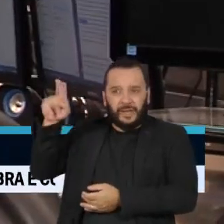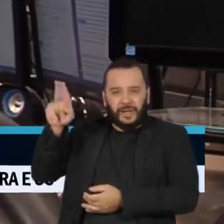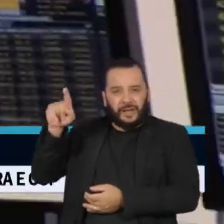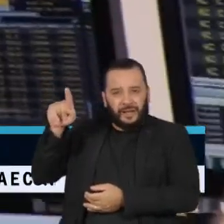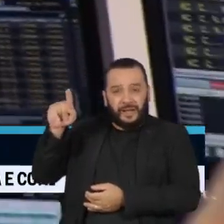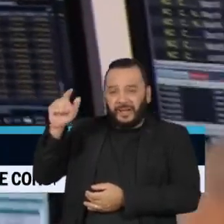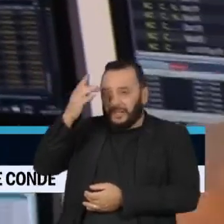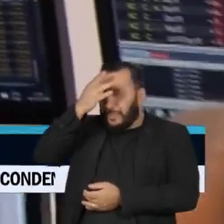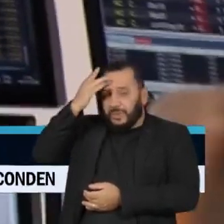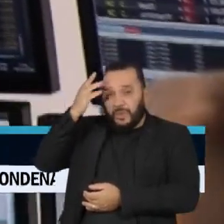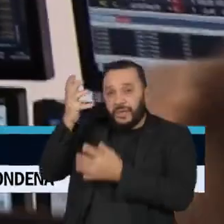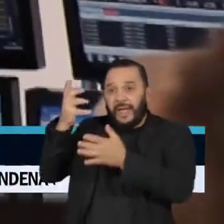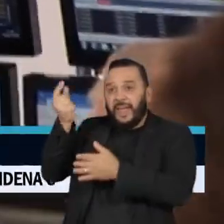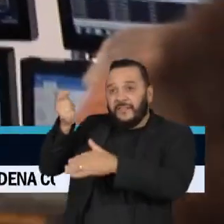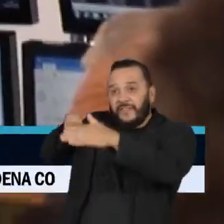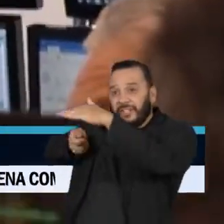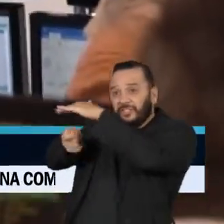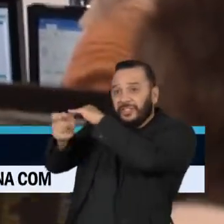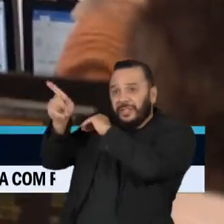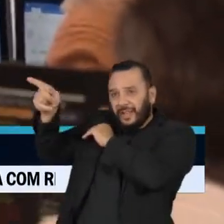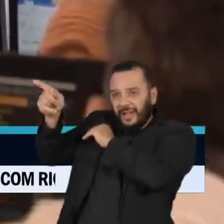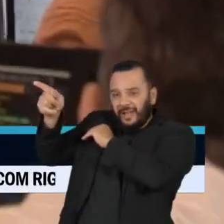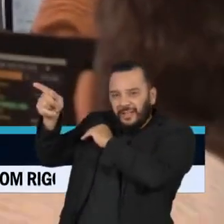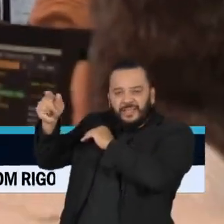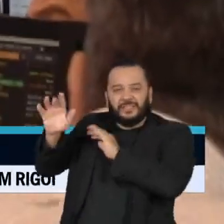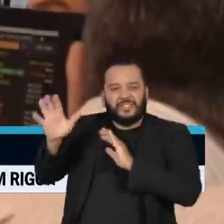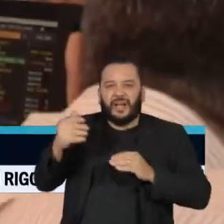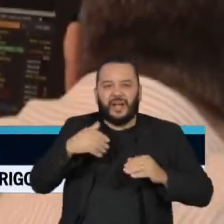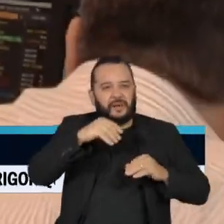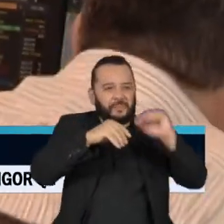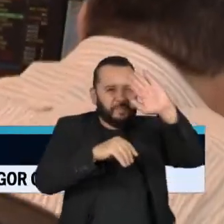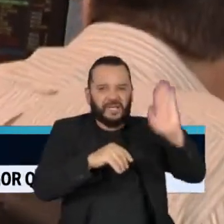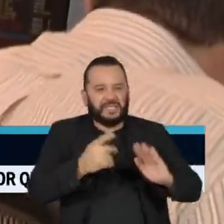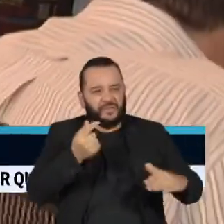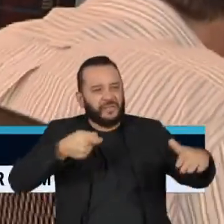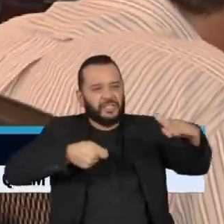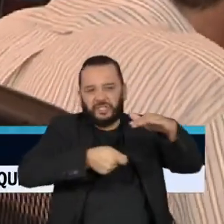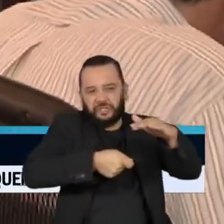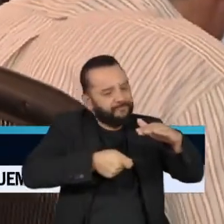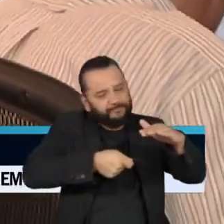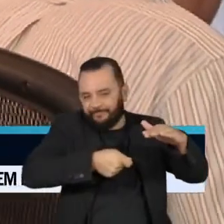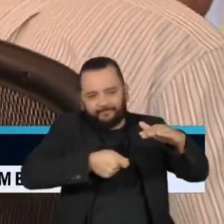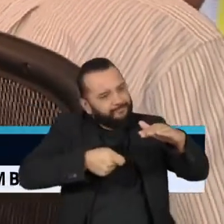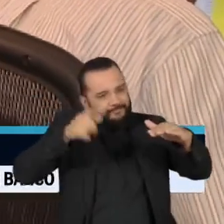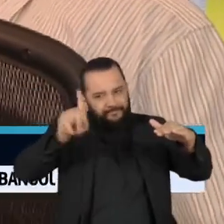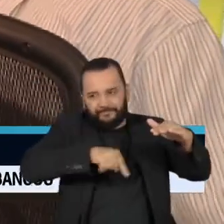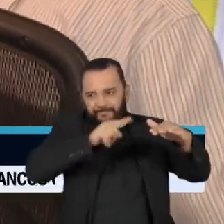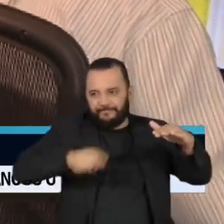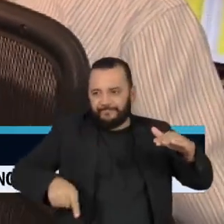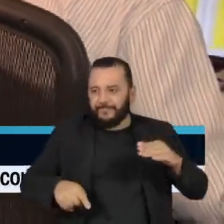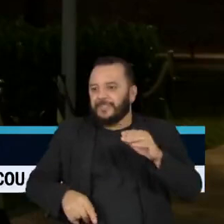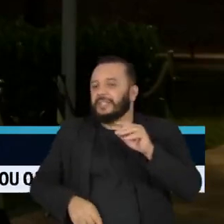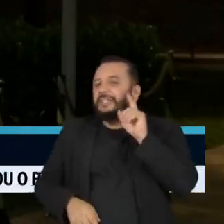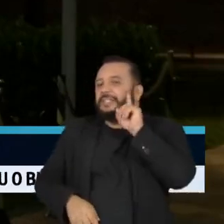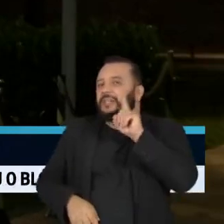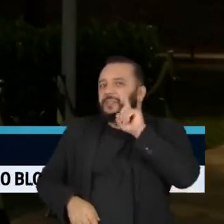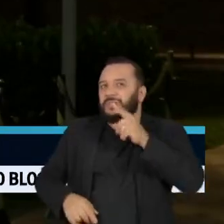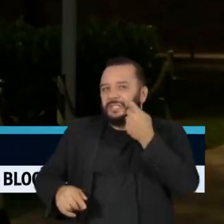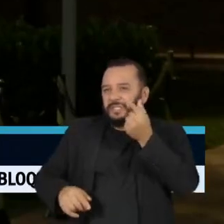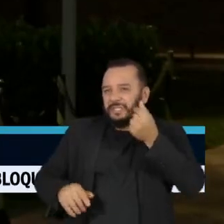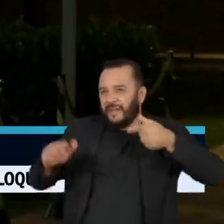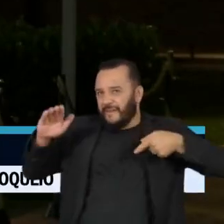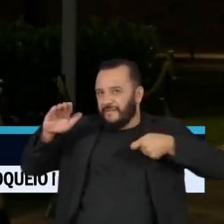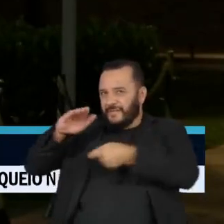atrativos. Investimentos que poderiam ir para mercados emergentes, como o Brasil, tendem a migrar para os Estados Unidos. O mercado